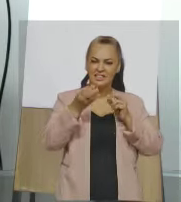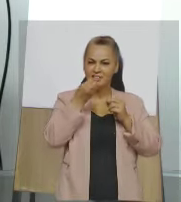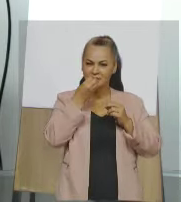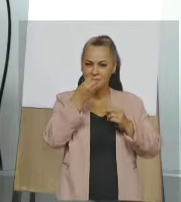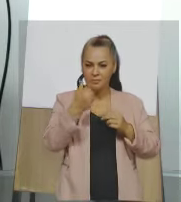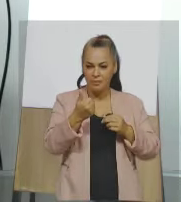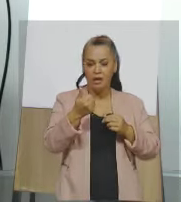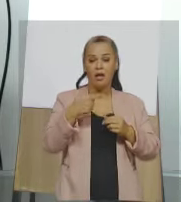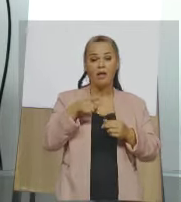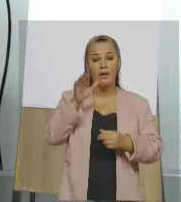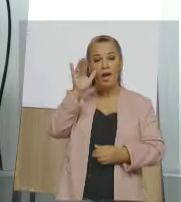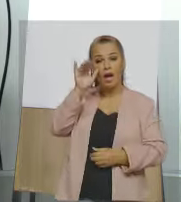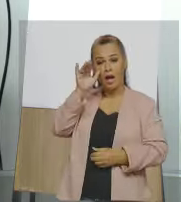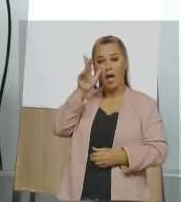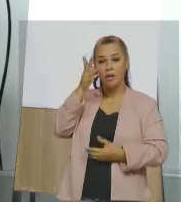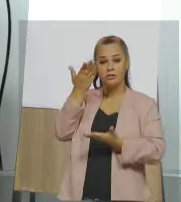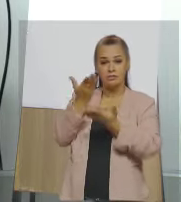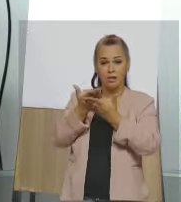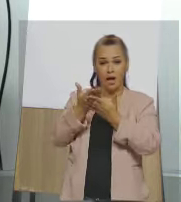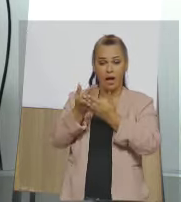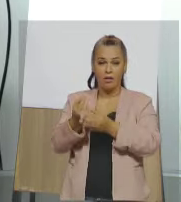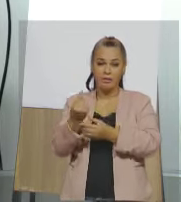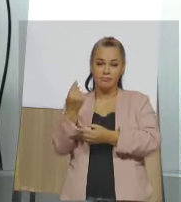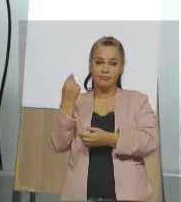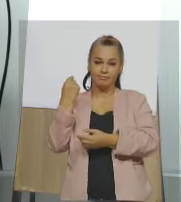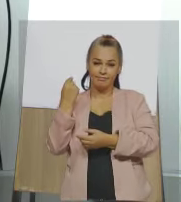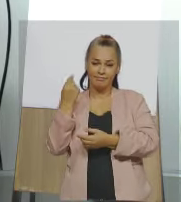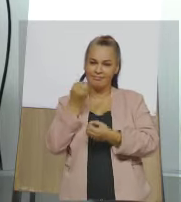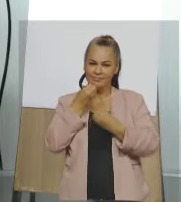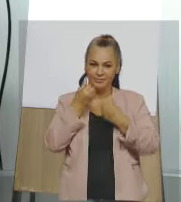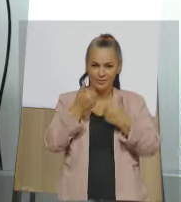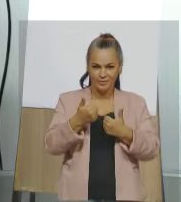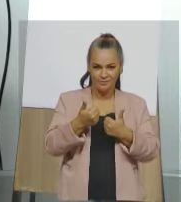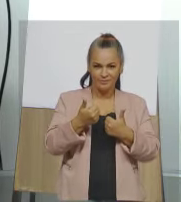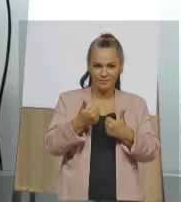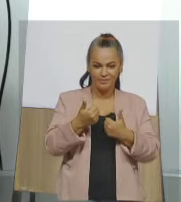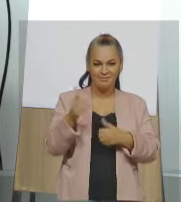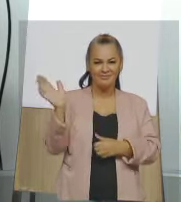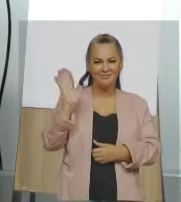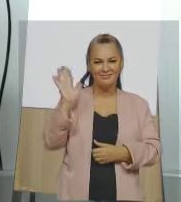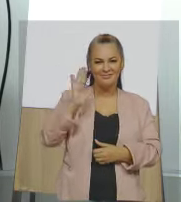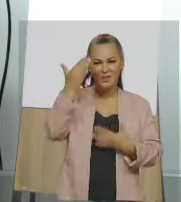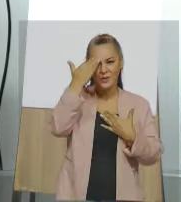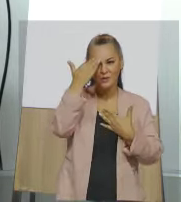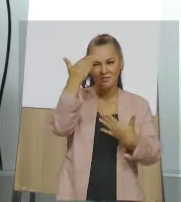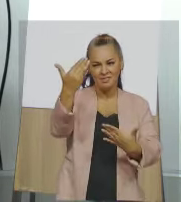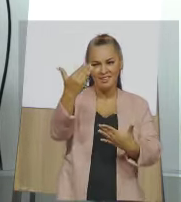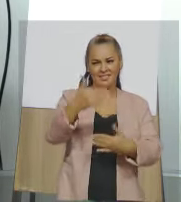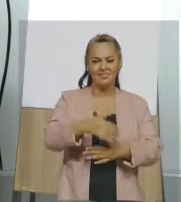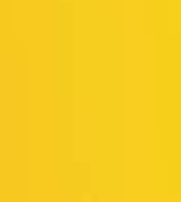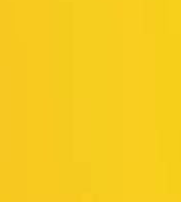diferença, assista às outras aulas, assista às aulas de sexta-feira também. Valeu, obrigado.